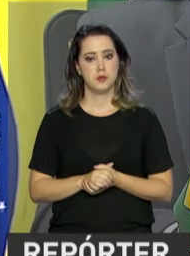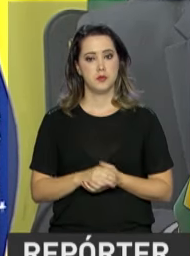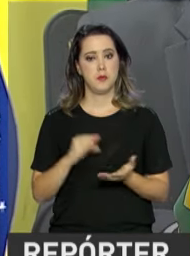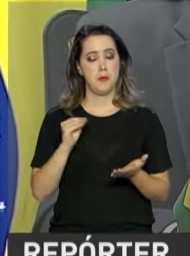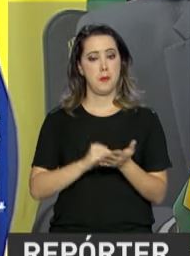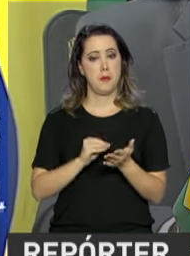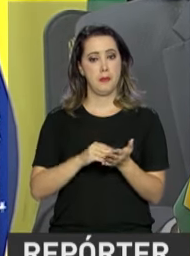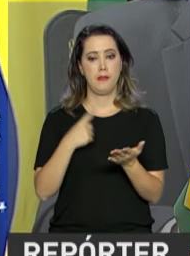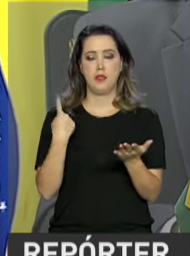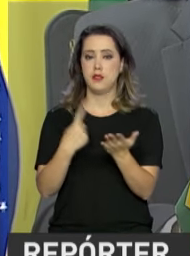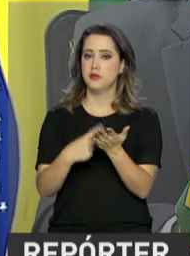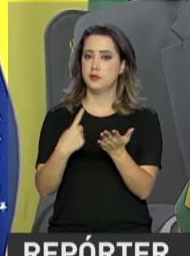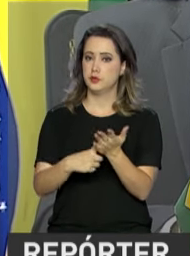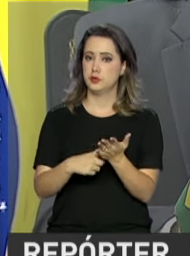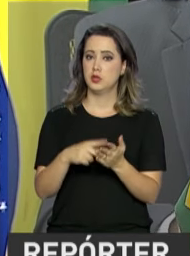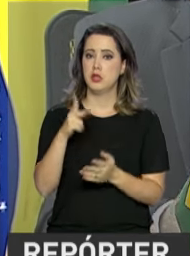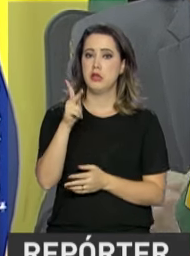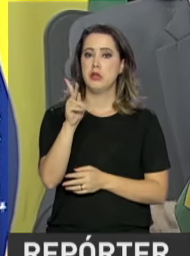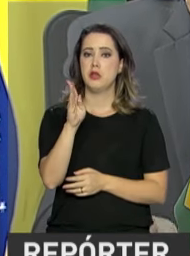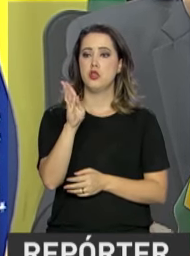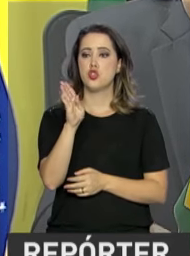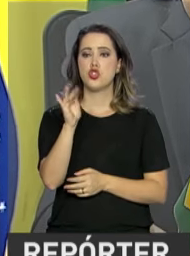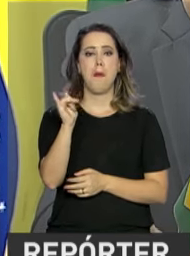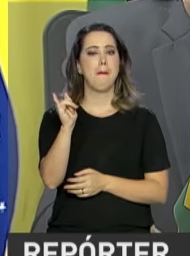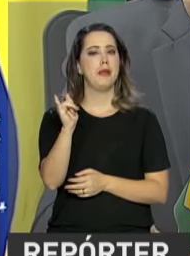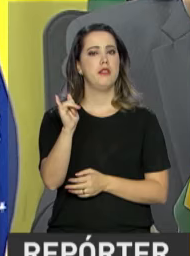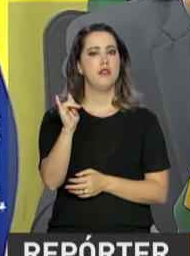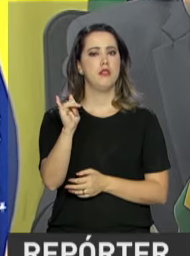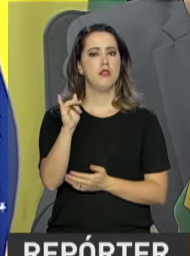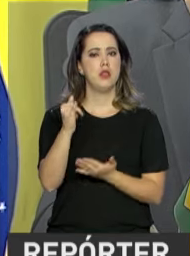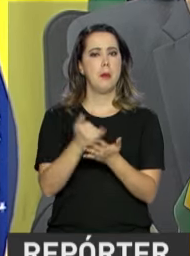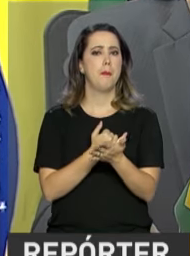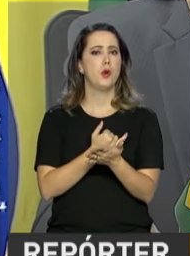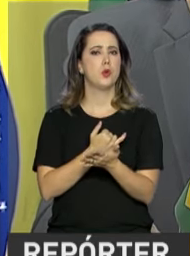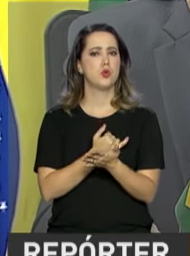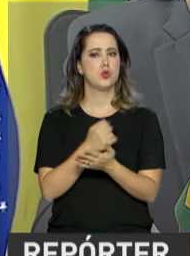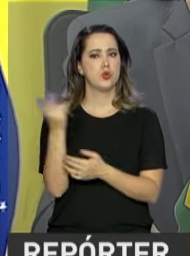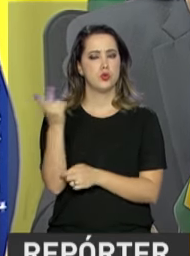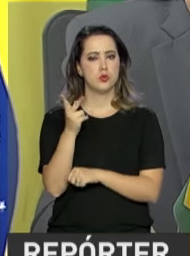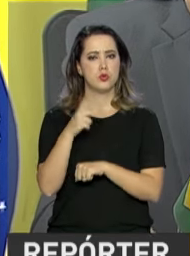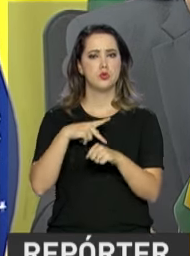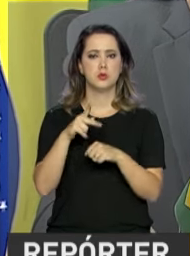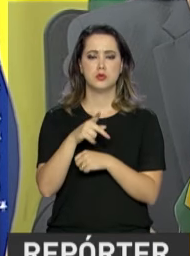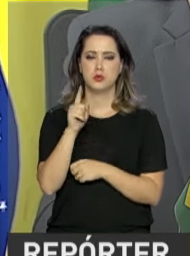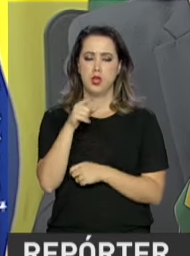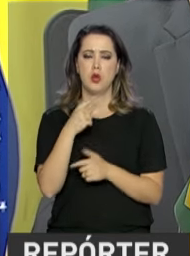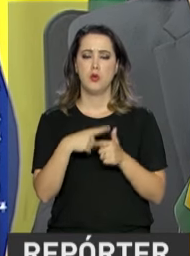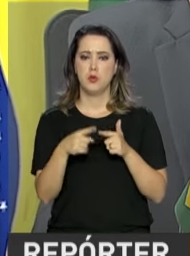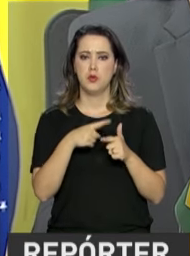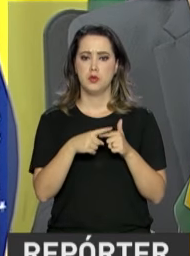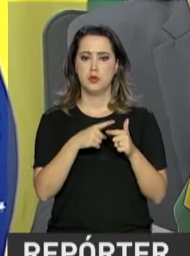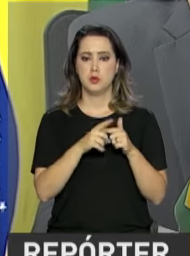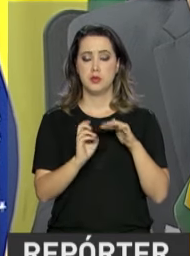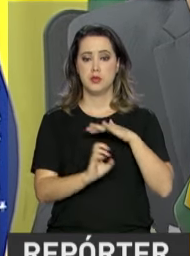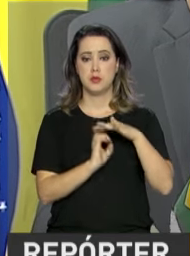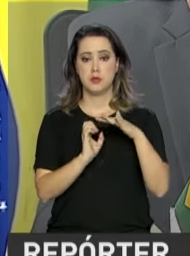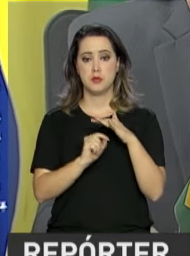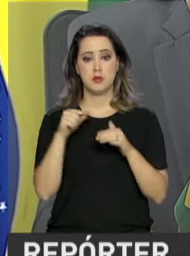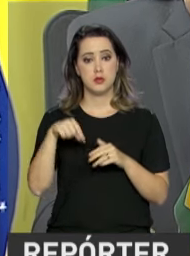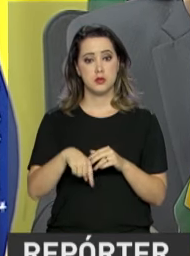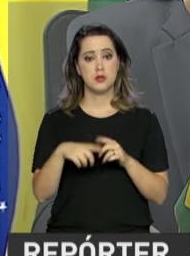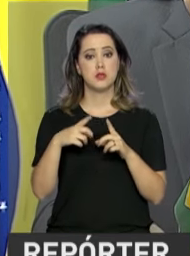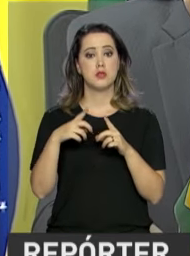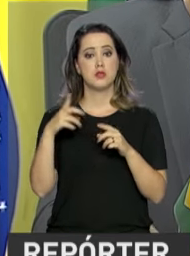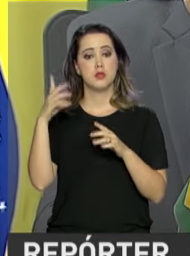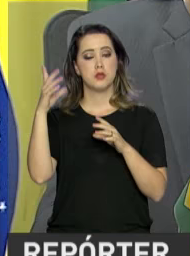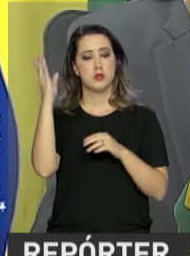de um acordo de bitributação era uma queixa das empresas suíças que estão estabelecidas aqui no Brasil, e elas são